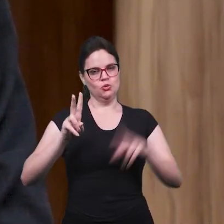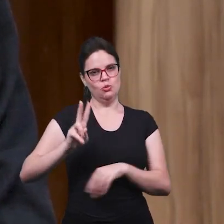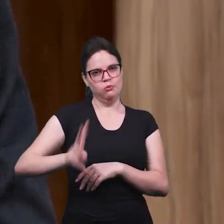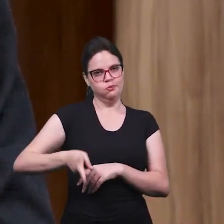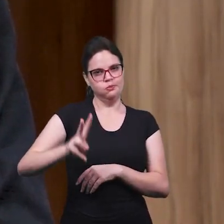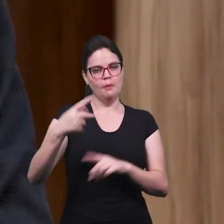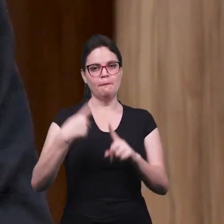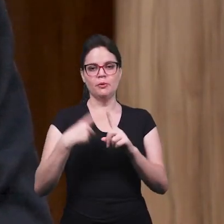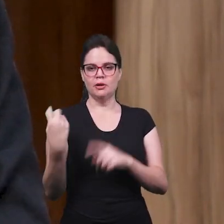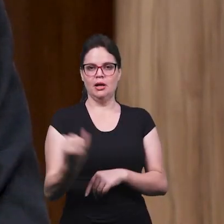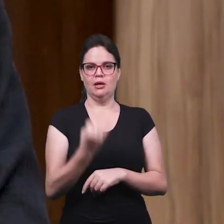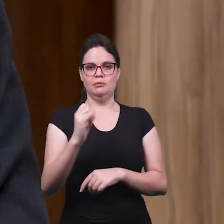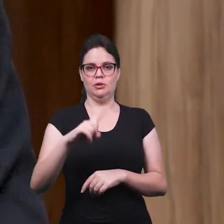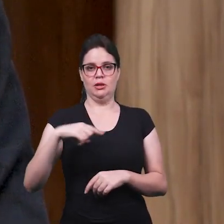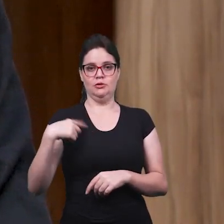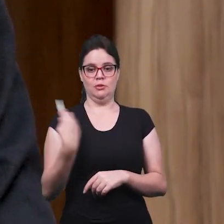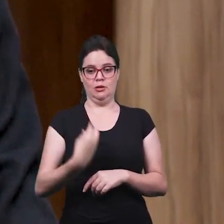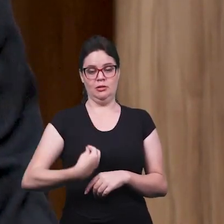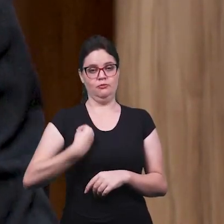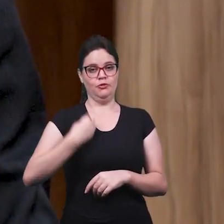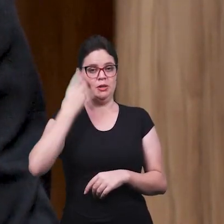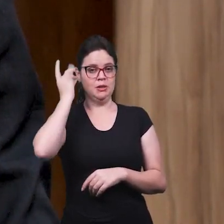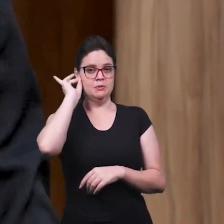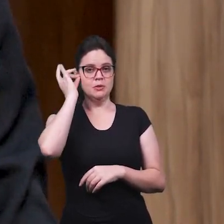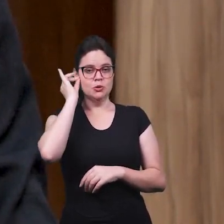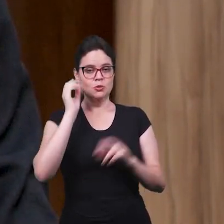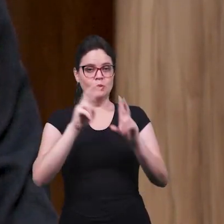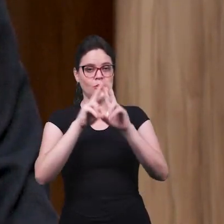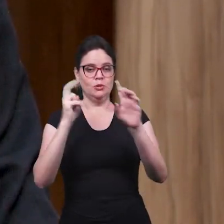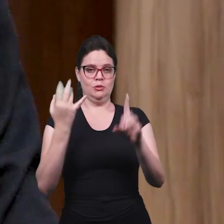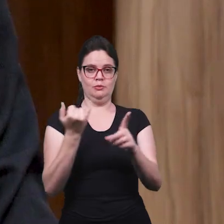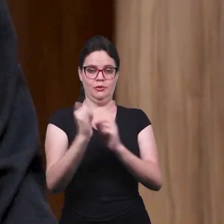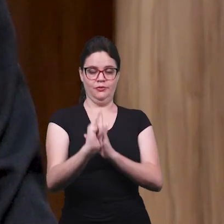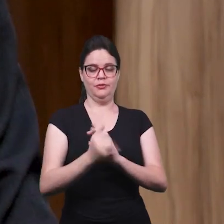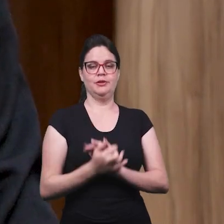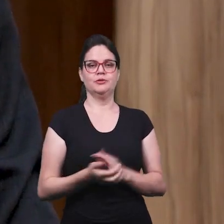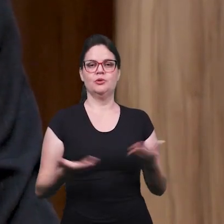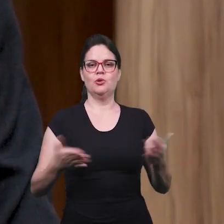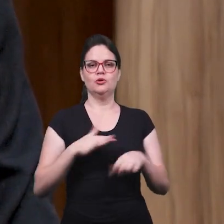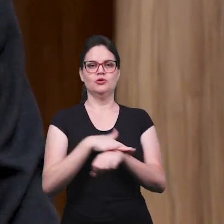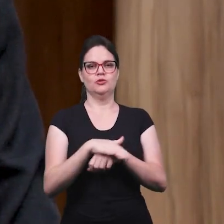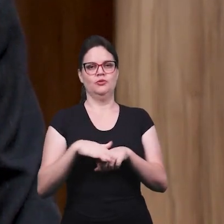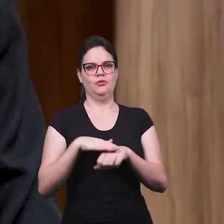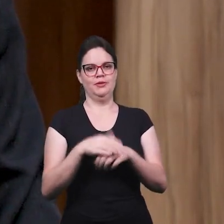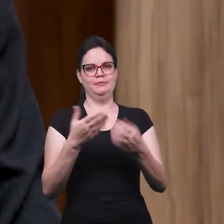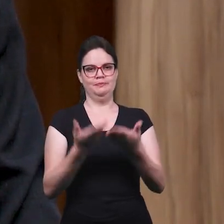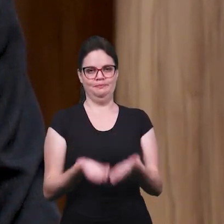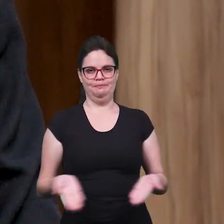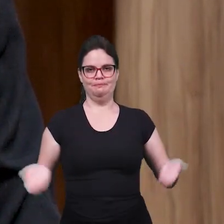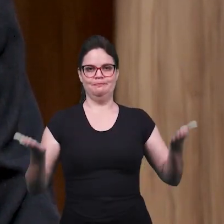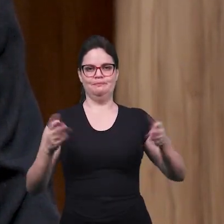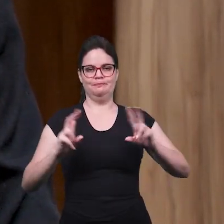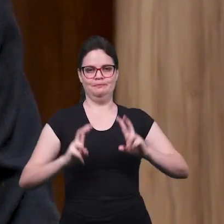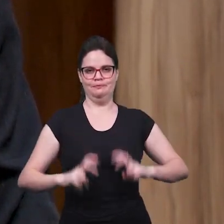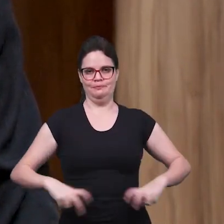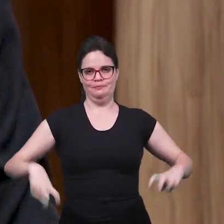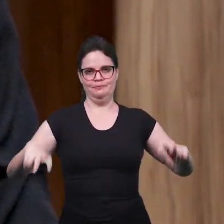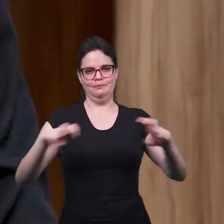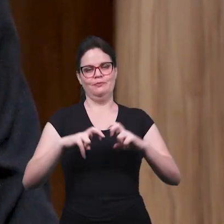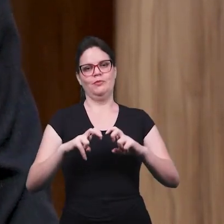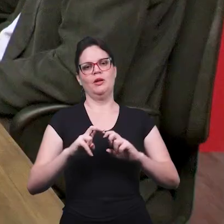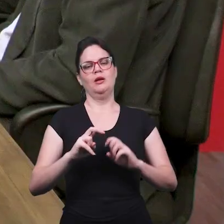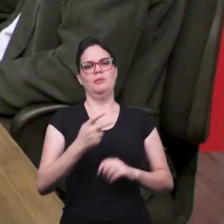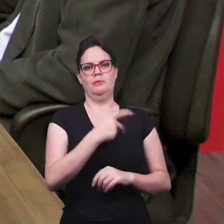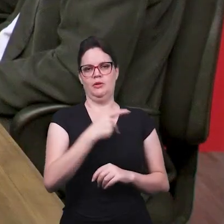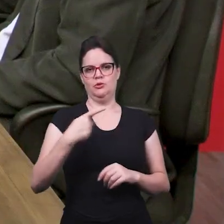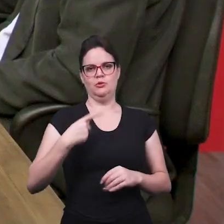vida profética da igreja. E estamos aqui para tratar a respeito disso com alguns componentes, membros do Grupo